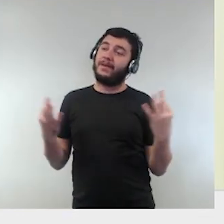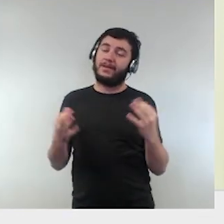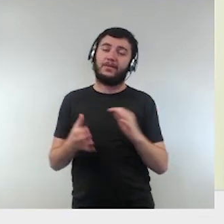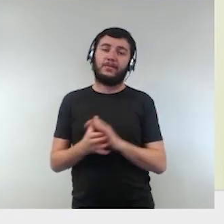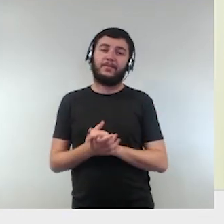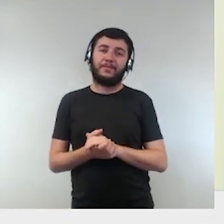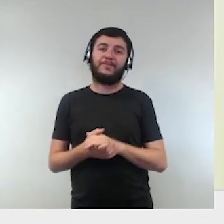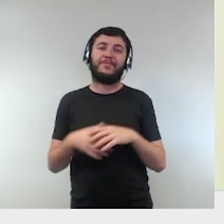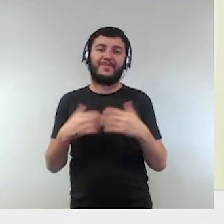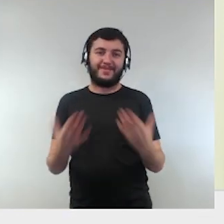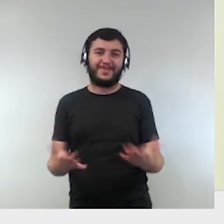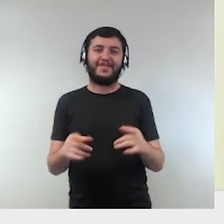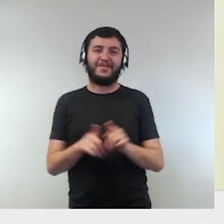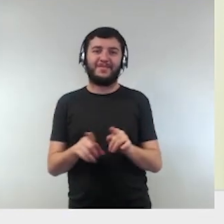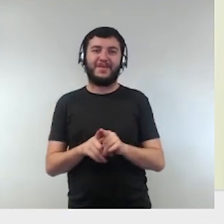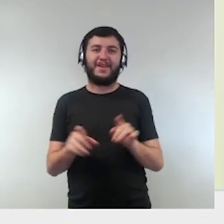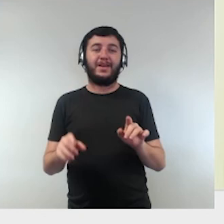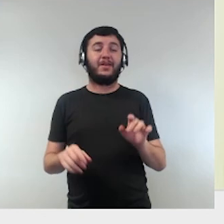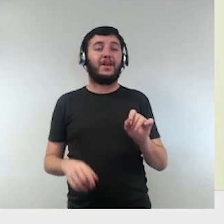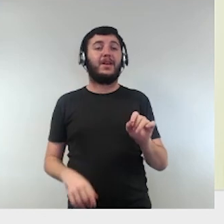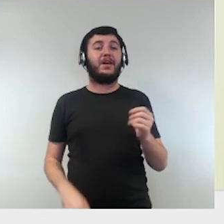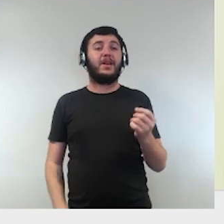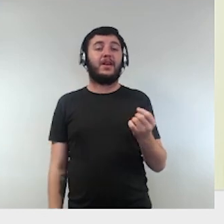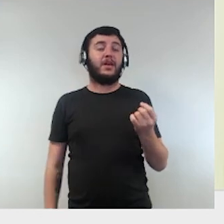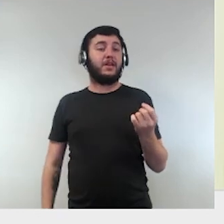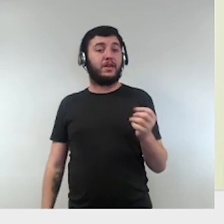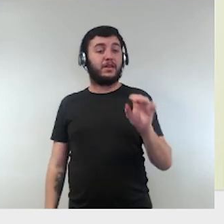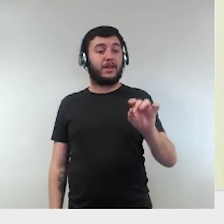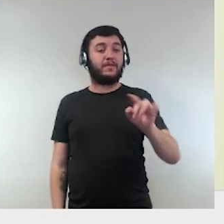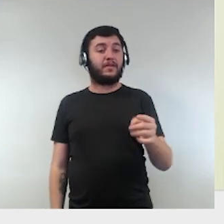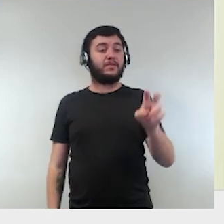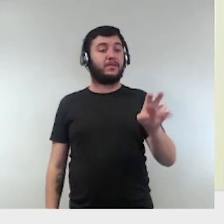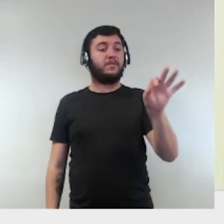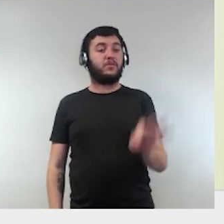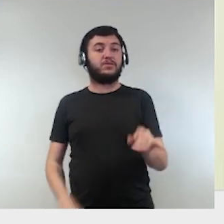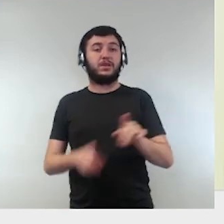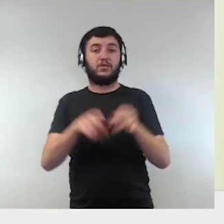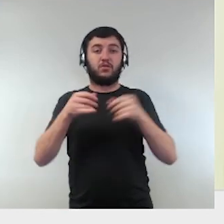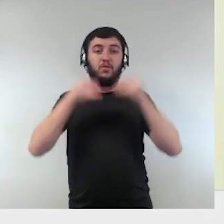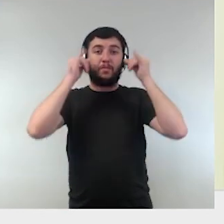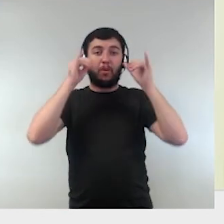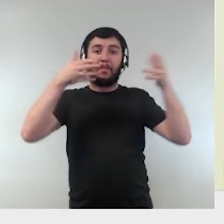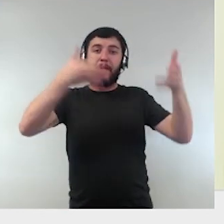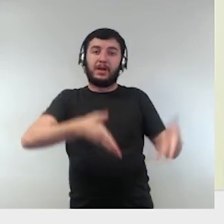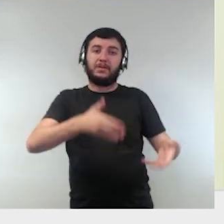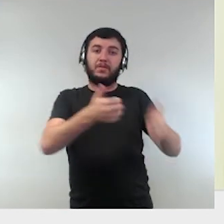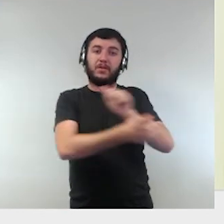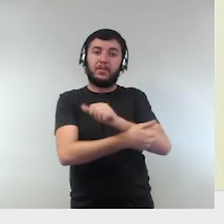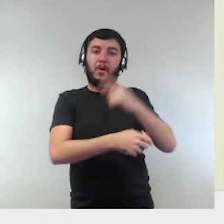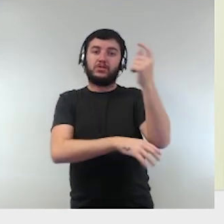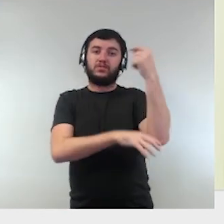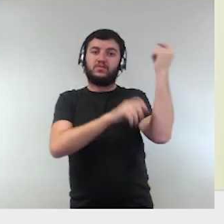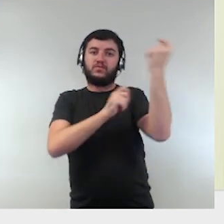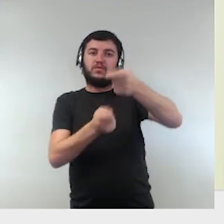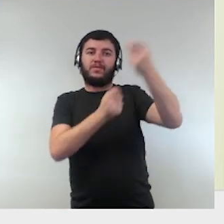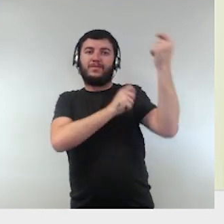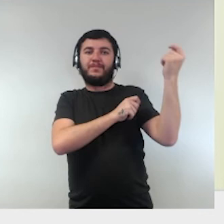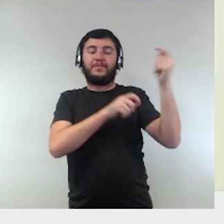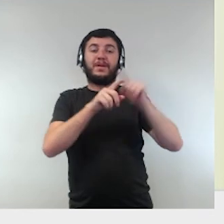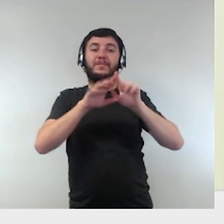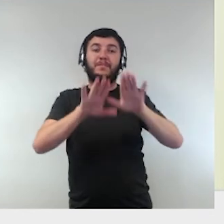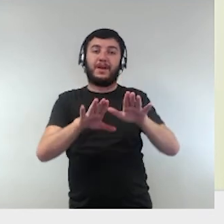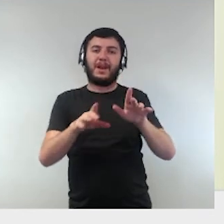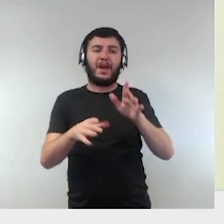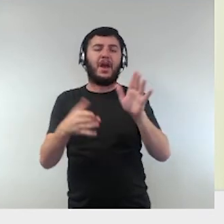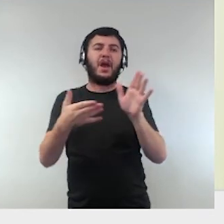rebanho nacional é utilizado na prática de vaquejada. 0,5%. E um boi que participa de vaquejada, ao contrário do que algumas pessoas pensam, a